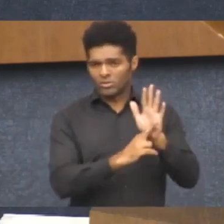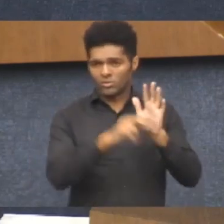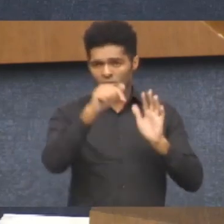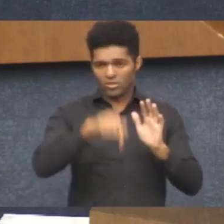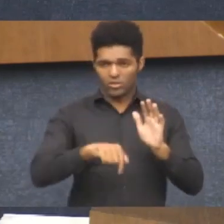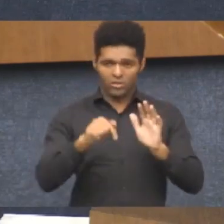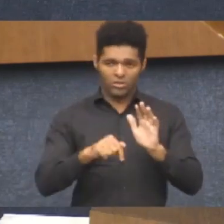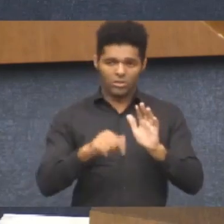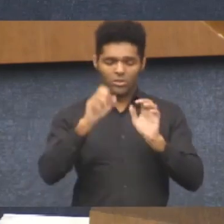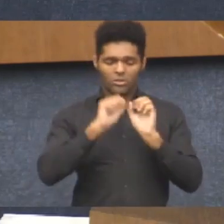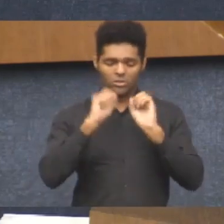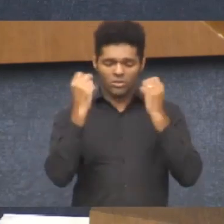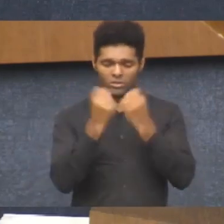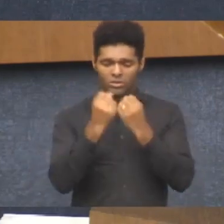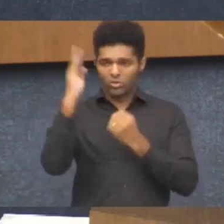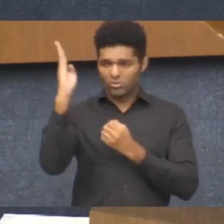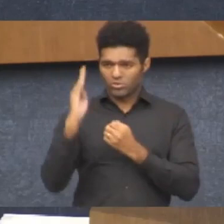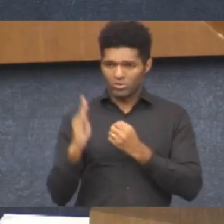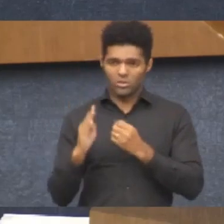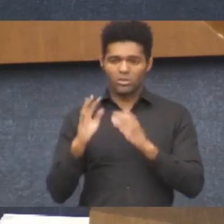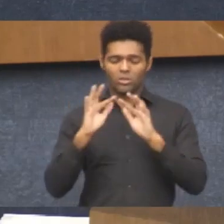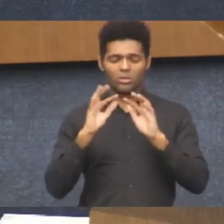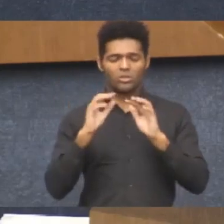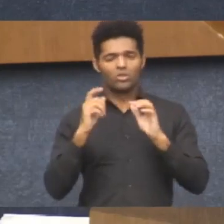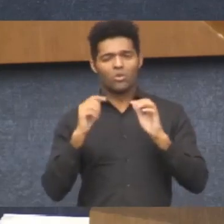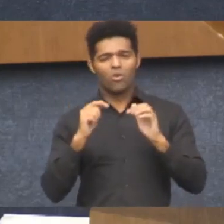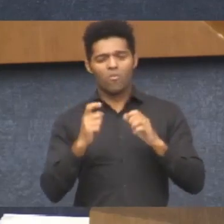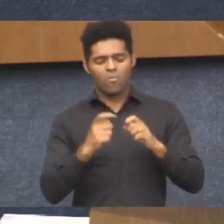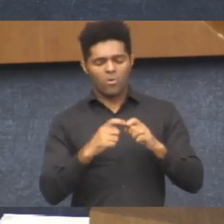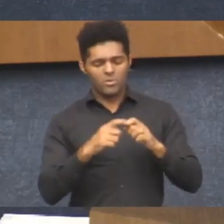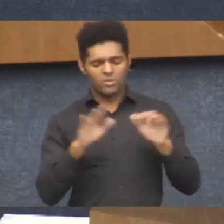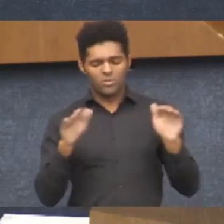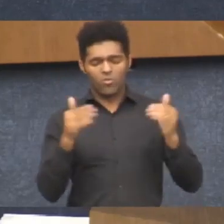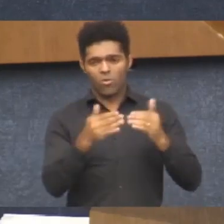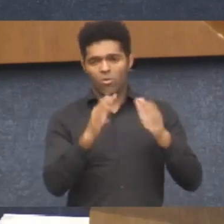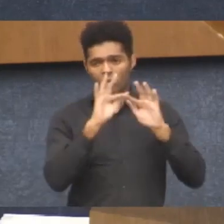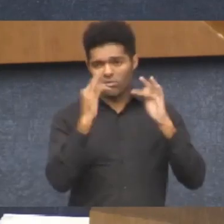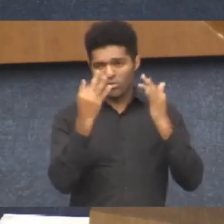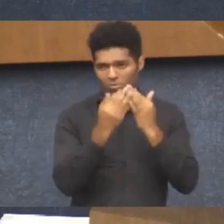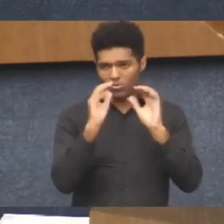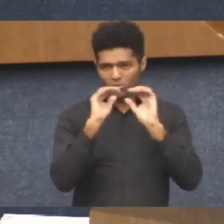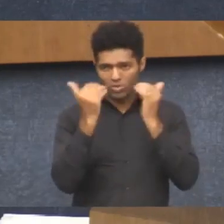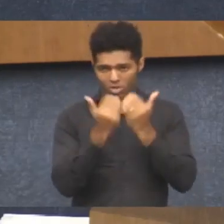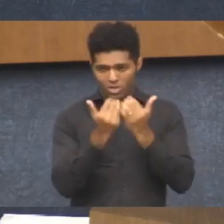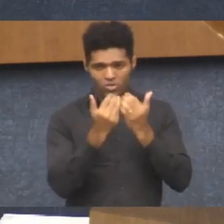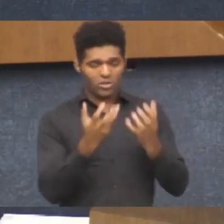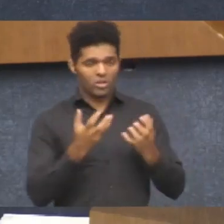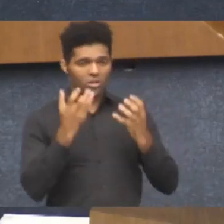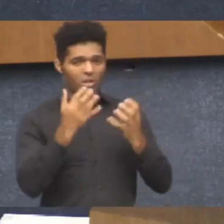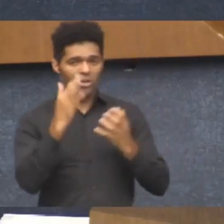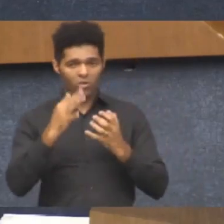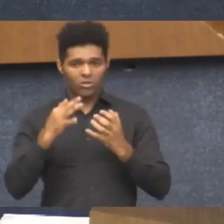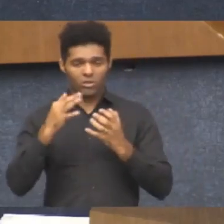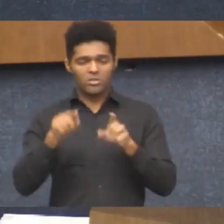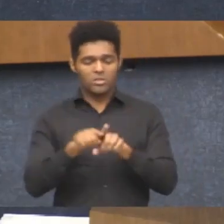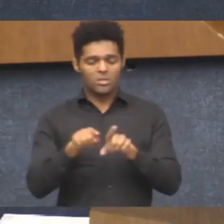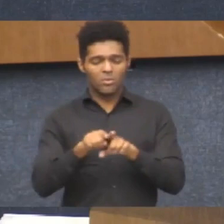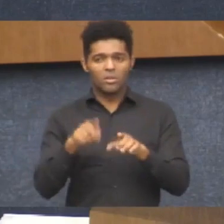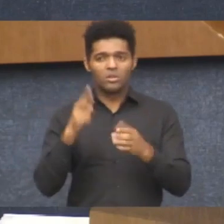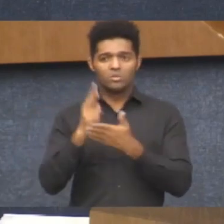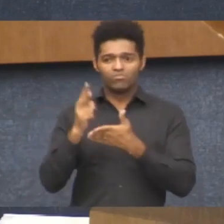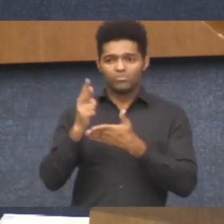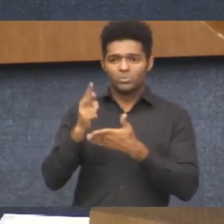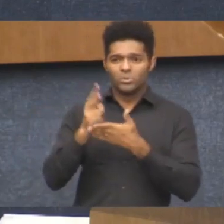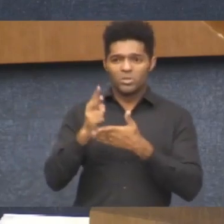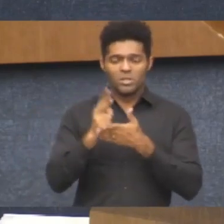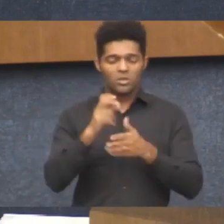Família e Comunidade, que pretende cada vez mais ser a sociedade de todos os médicos de família e